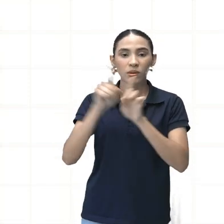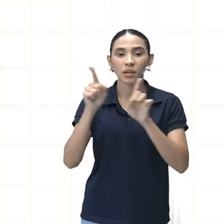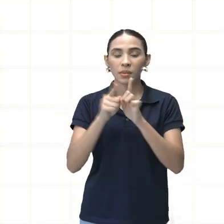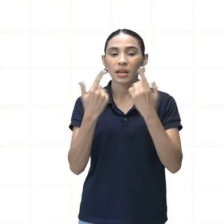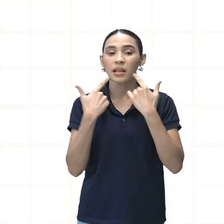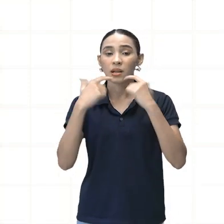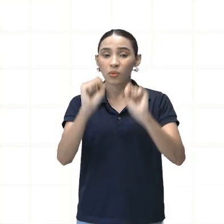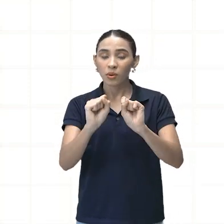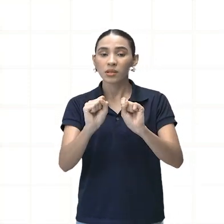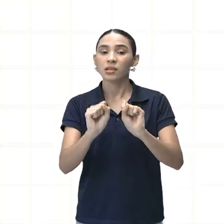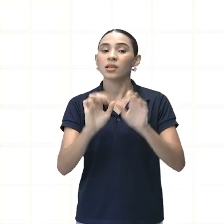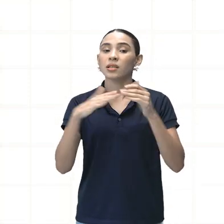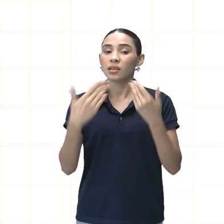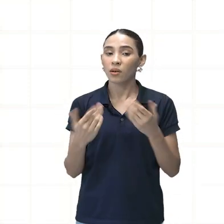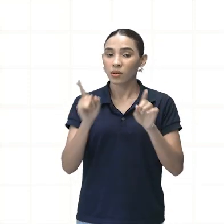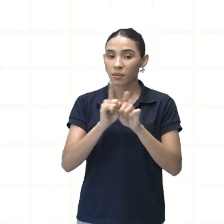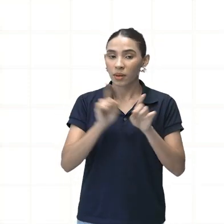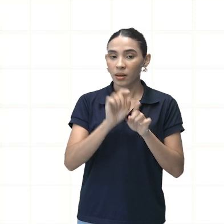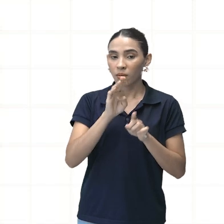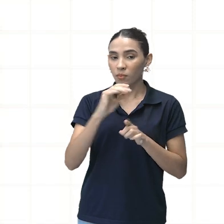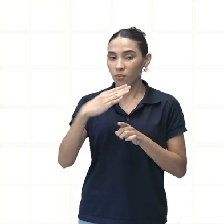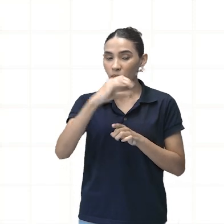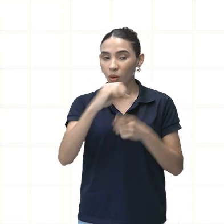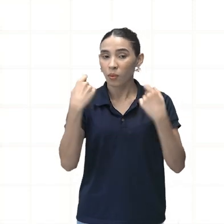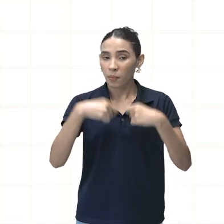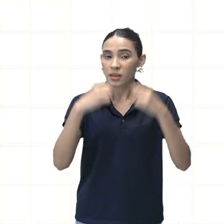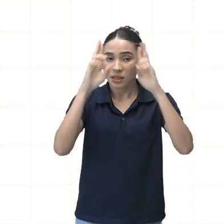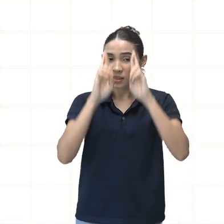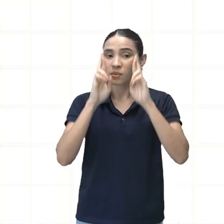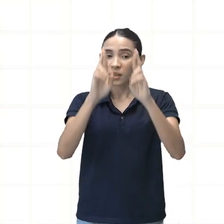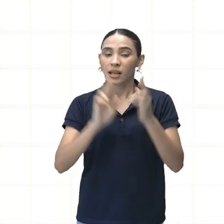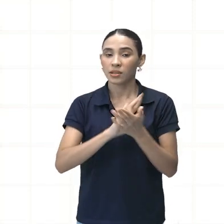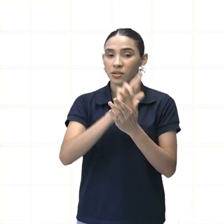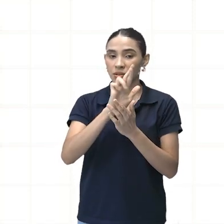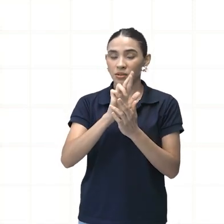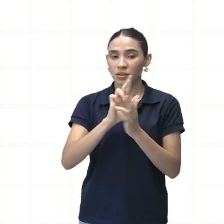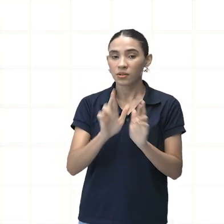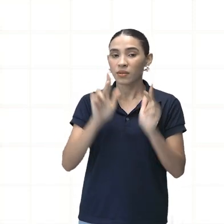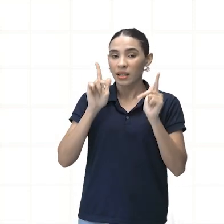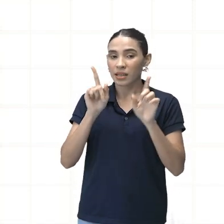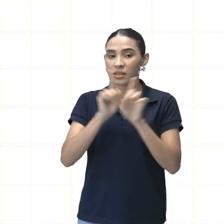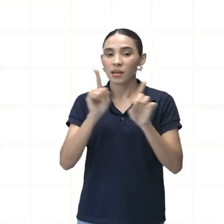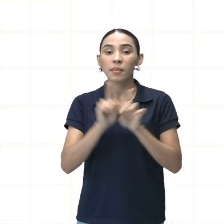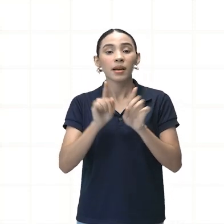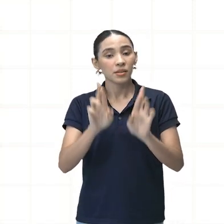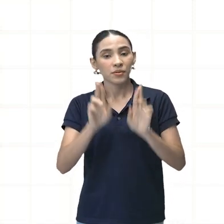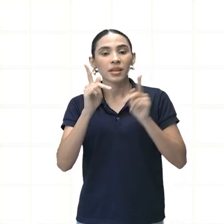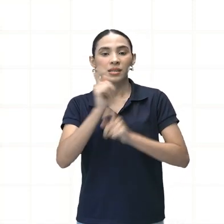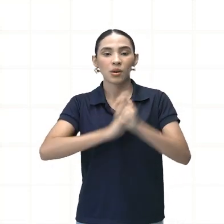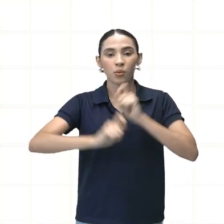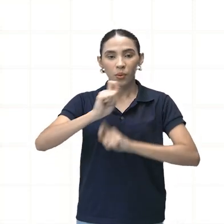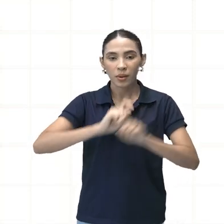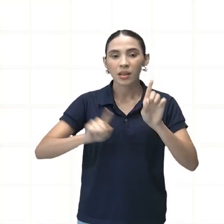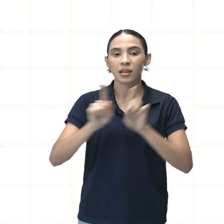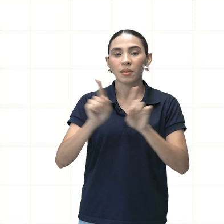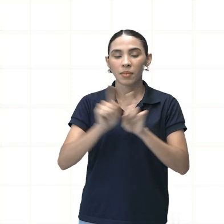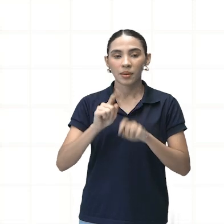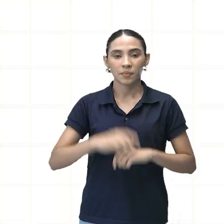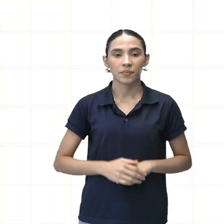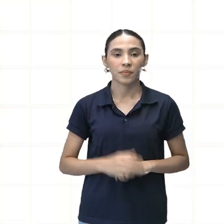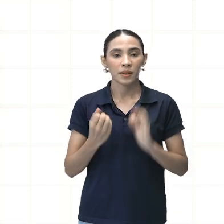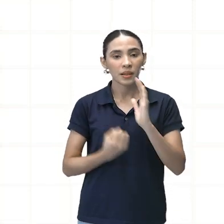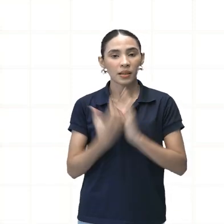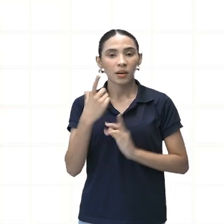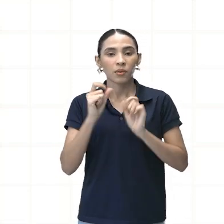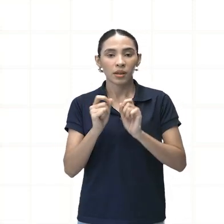linguístico. E, obviamente, o bloco precisa respeitar essas diferenças, né? Além das diferenças econômicas também. Estabelecer uma